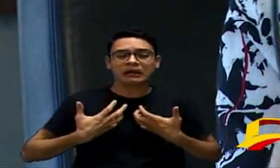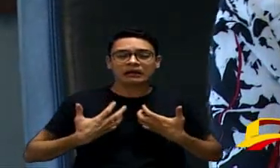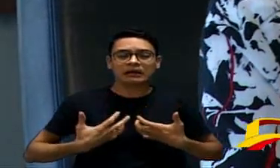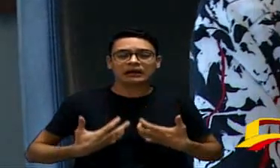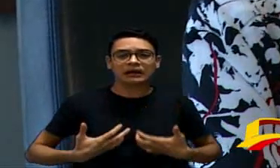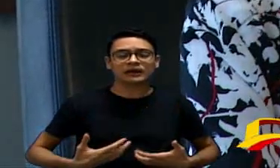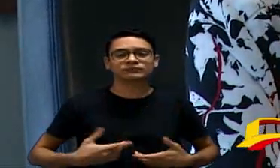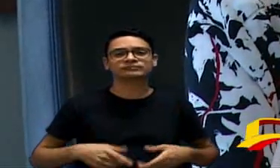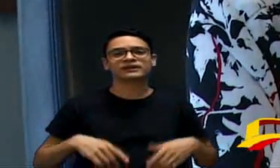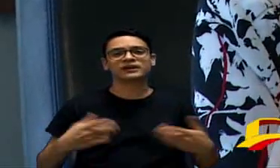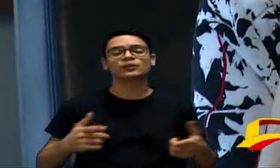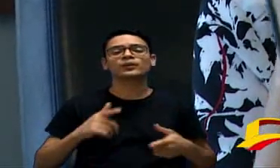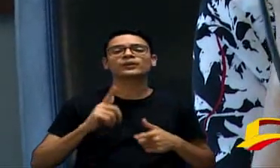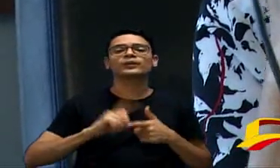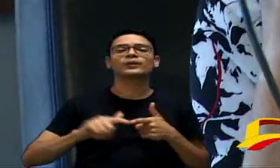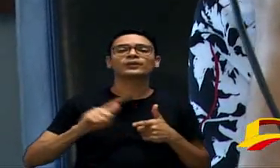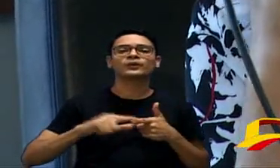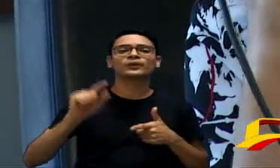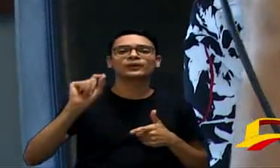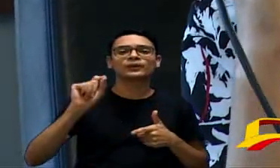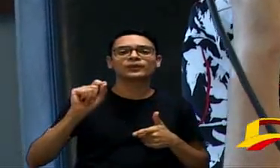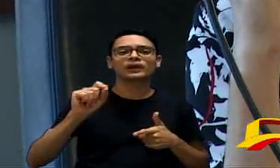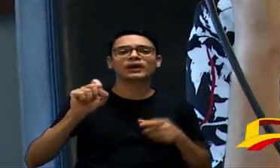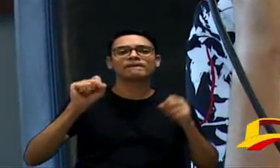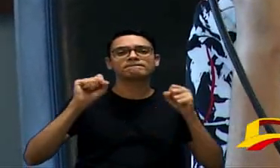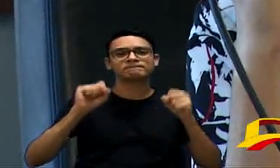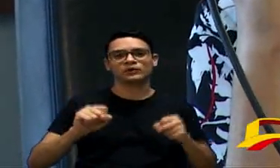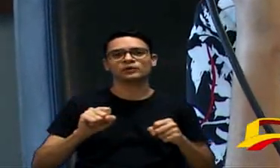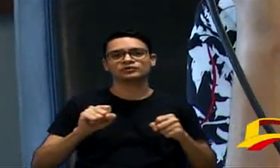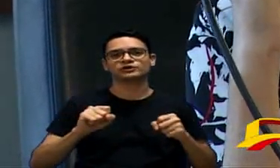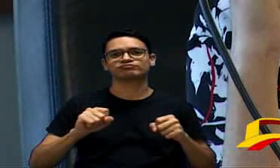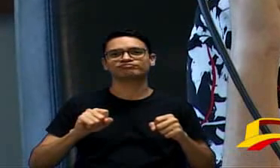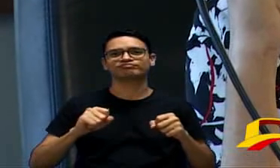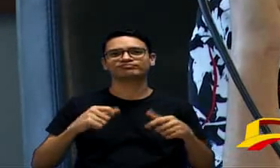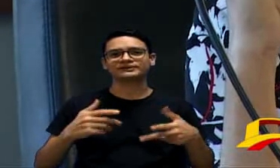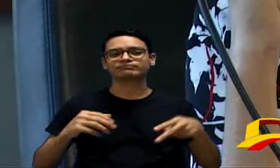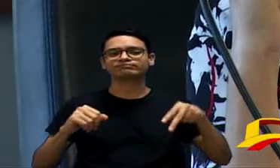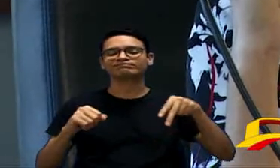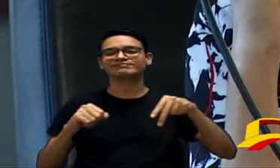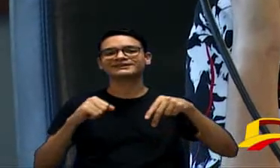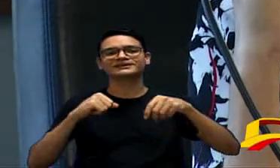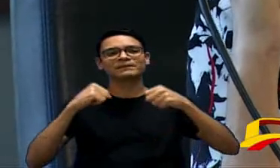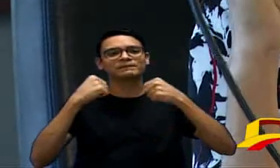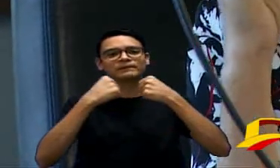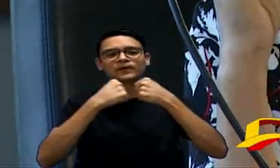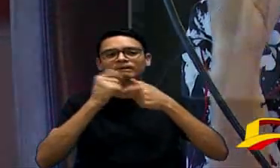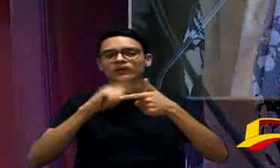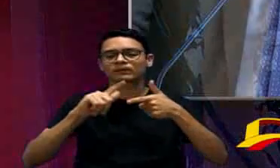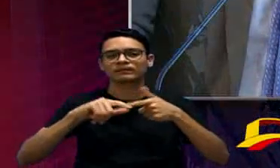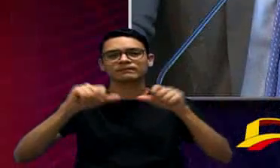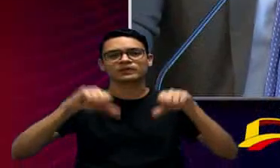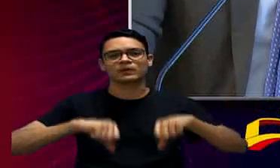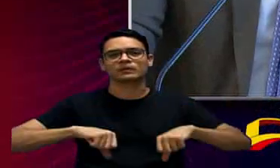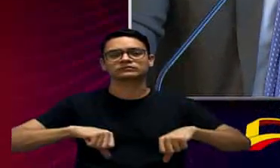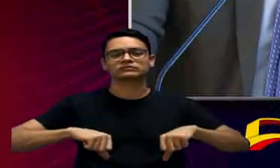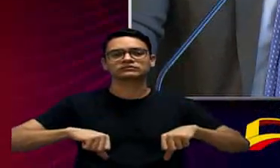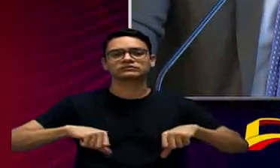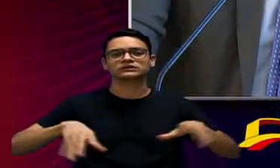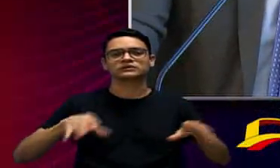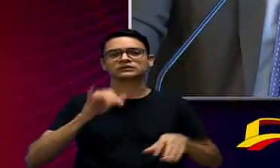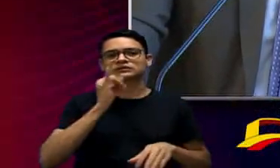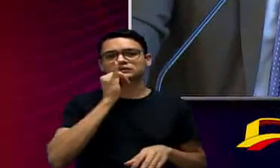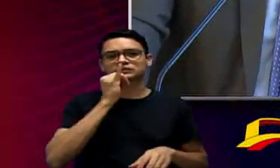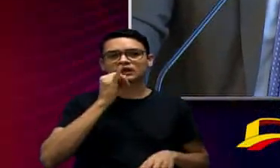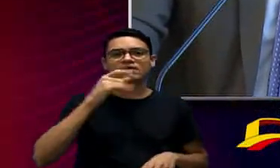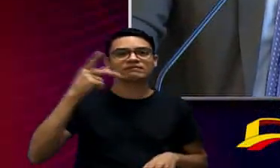qualidade e o problema aí pode acarretar até mais acidentes. É, o caso, né, que é a redução, porque, né, ele tem que ter a sua